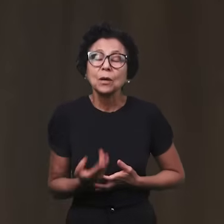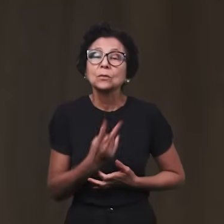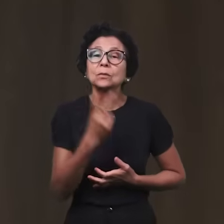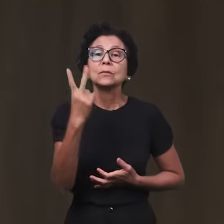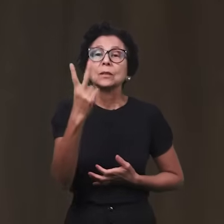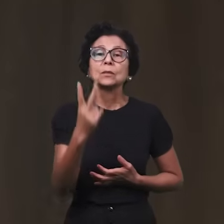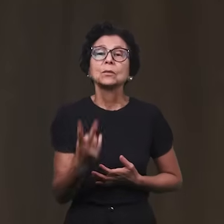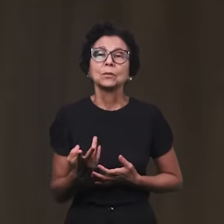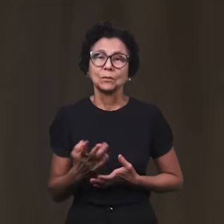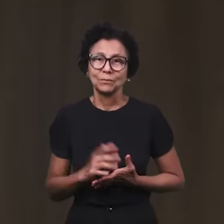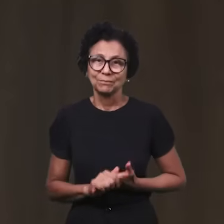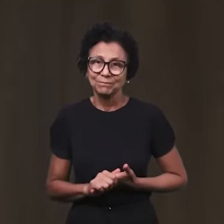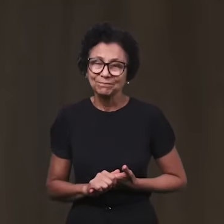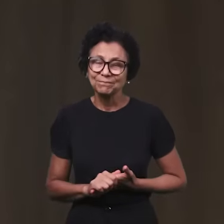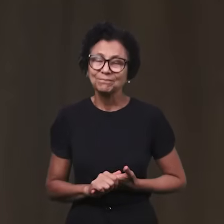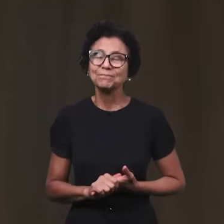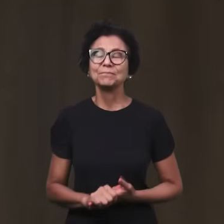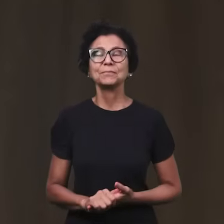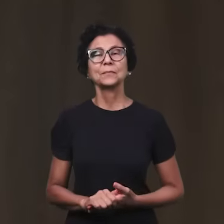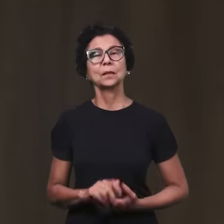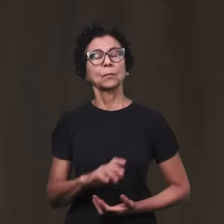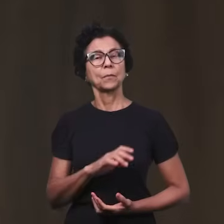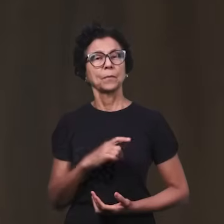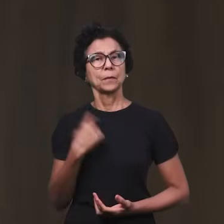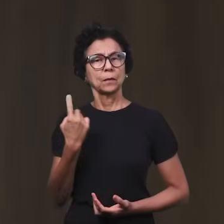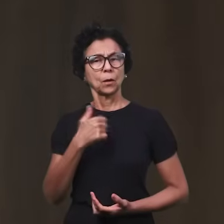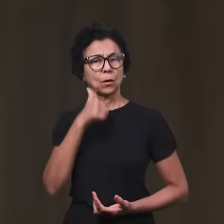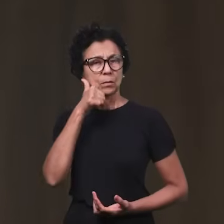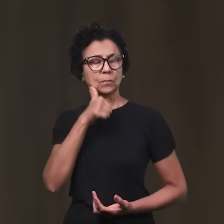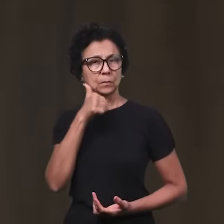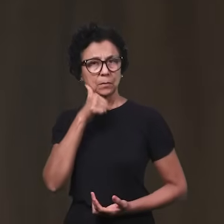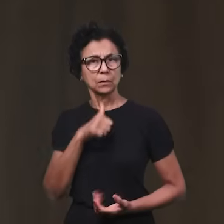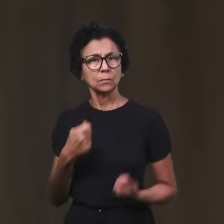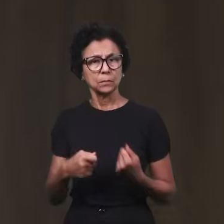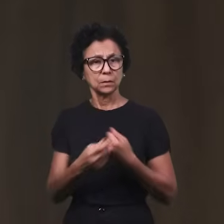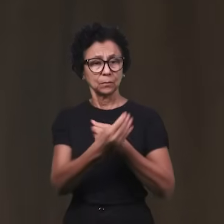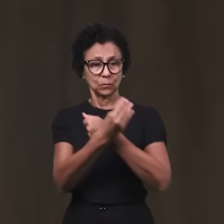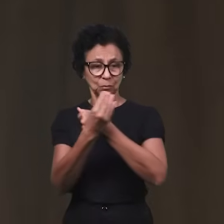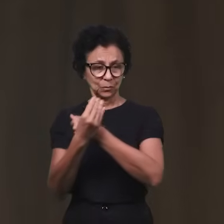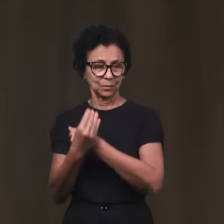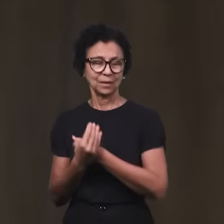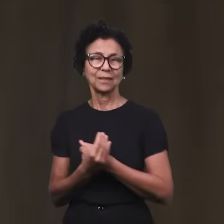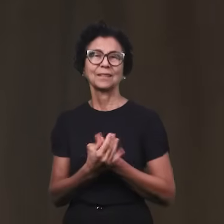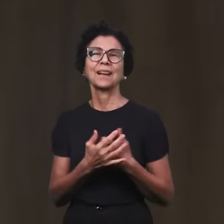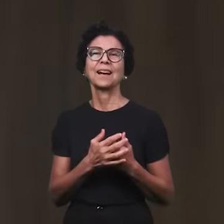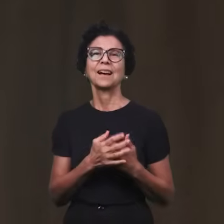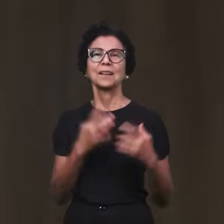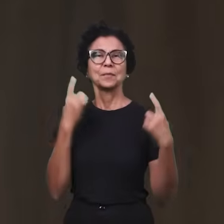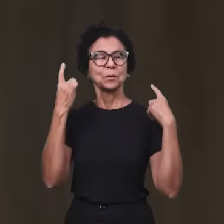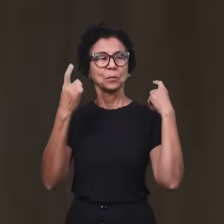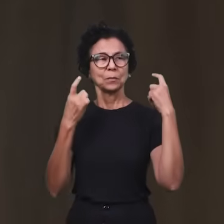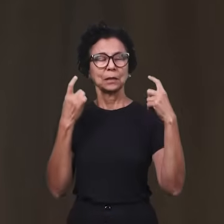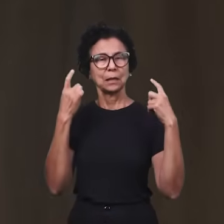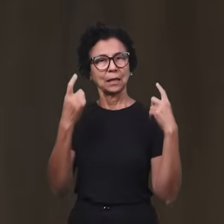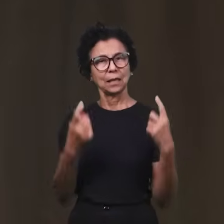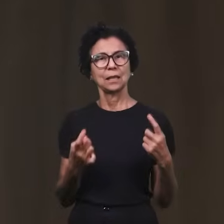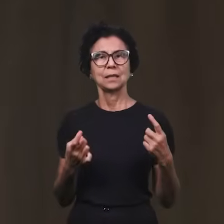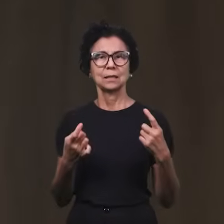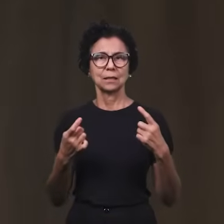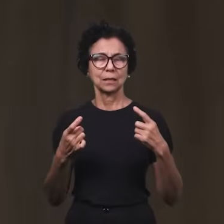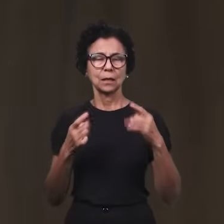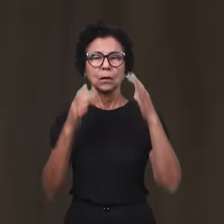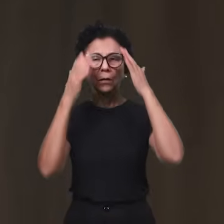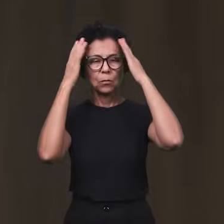verdadeiro valor? Né? Como mulheres, nós precisamos ter esse autocuidado mesmo, ter essa preocupação